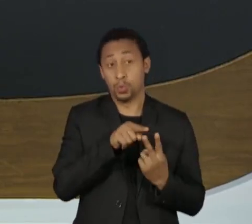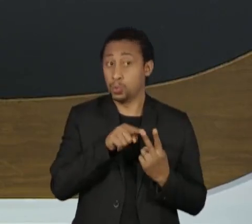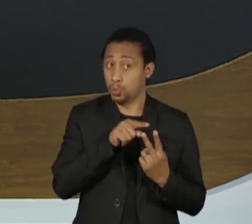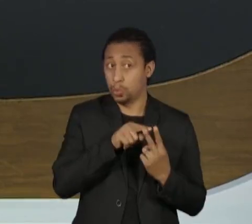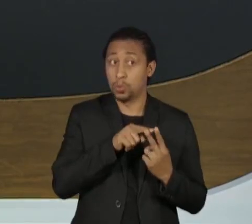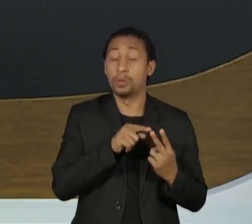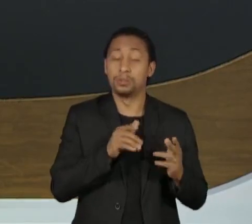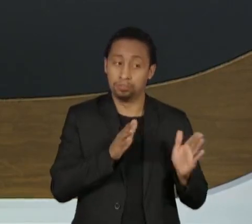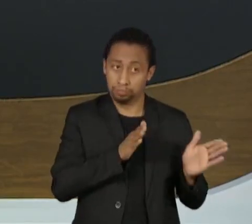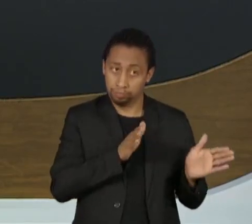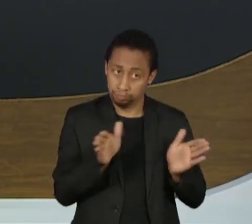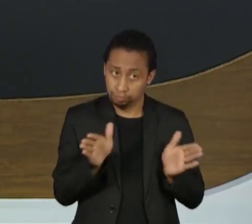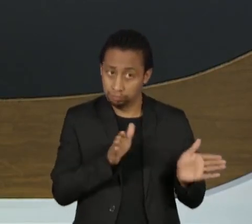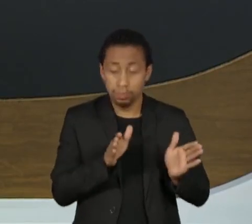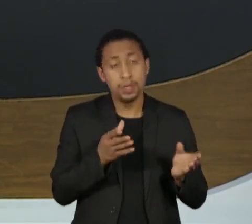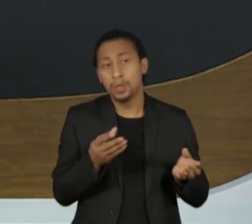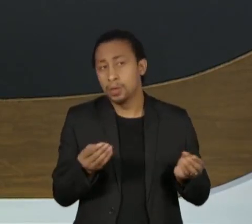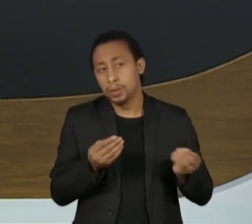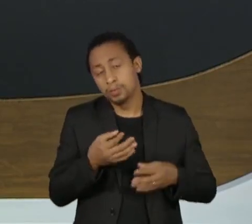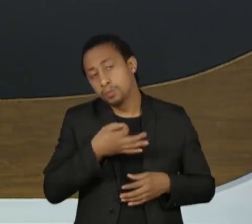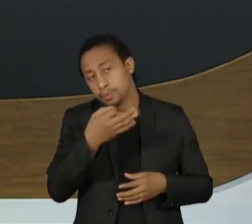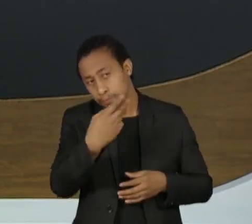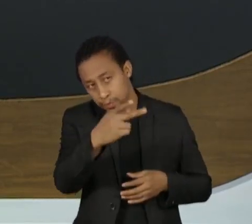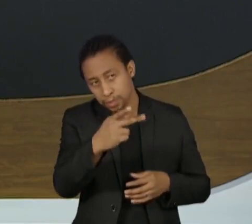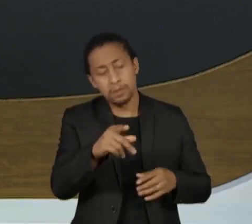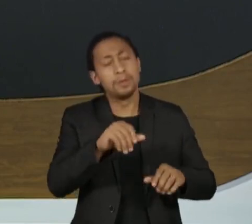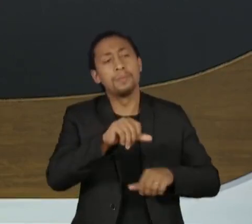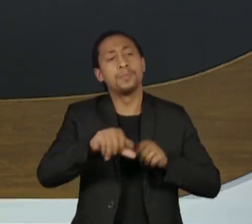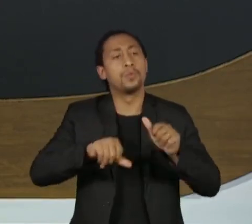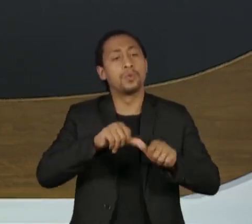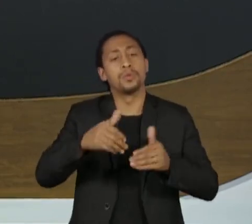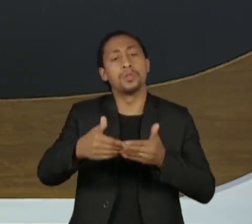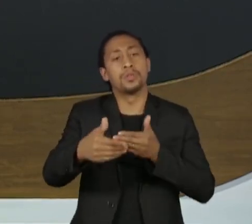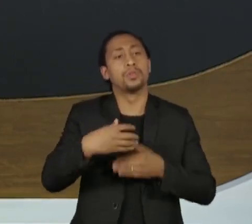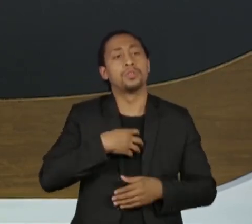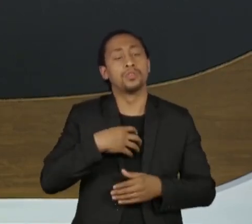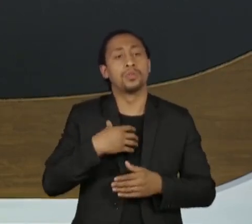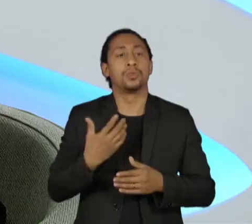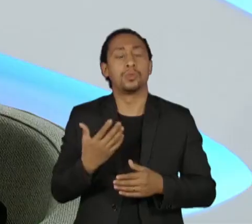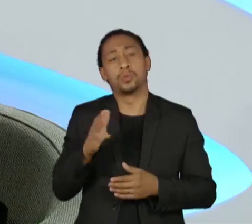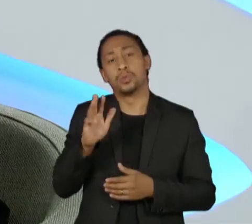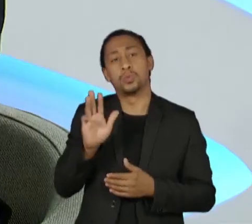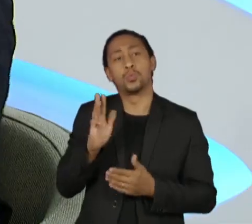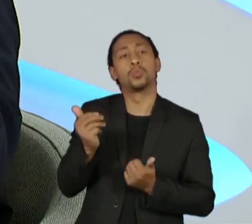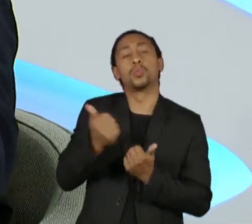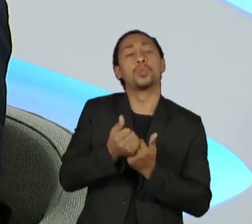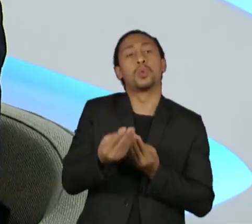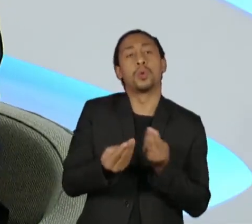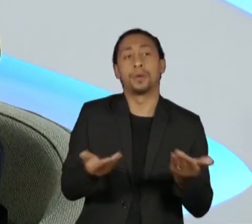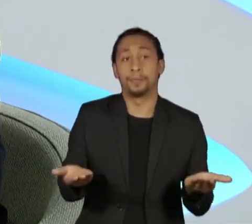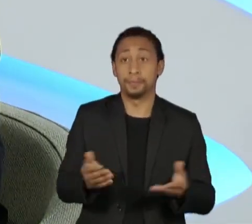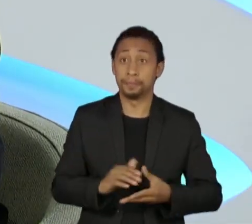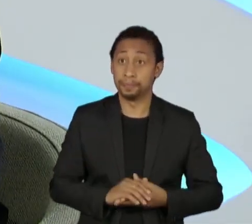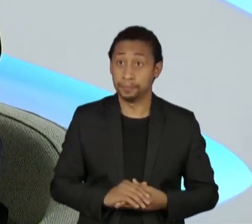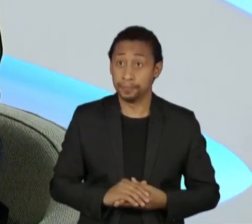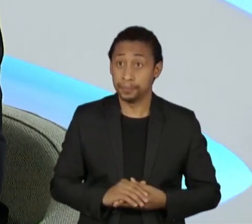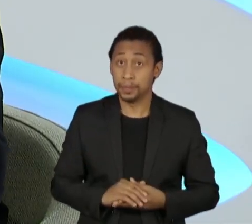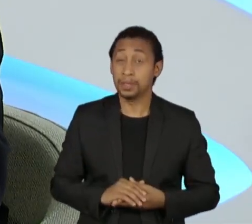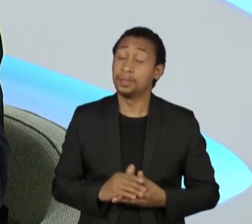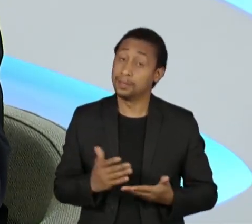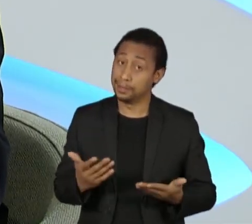como politicamente elas mudam a perspectiva do governo para essa largada. Não há dúvida que juridicamente foram